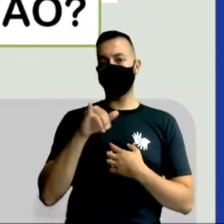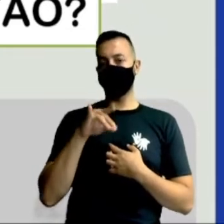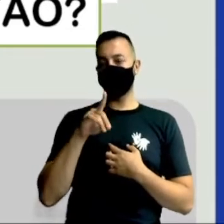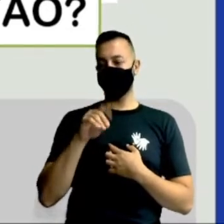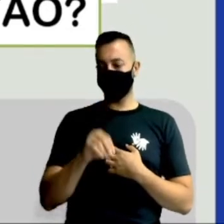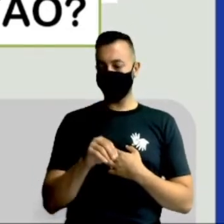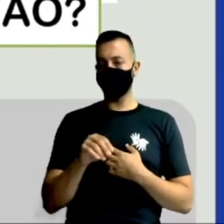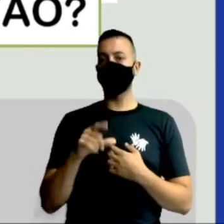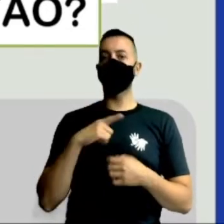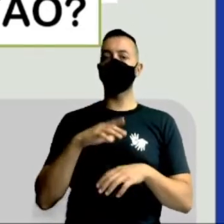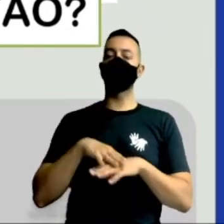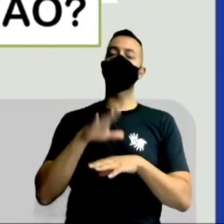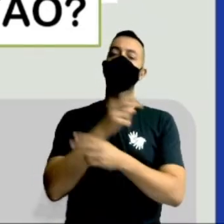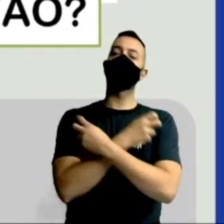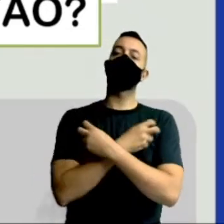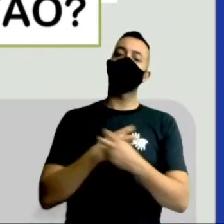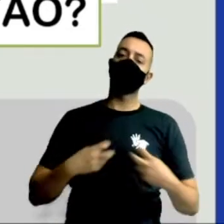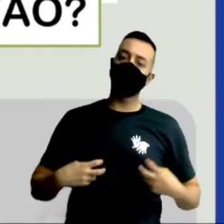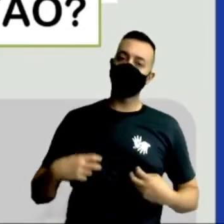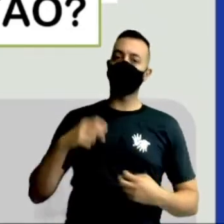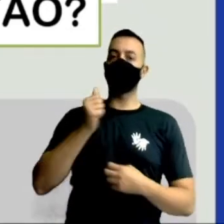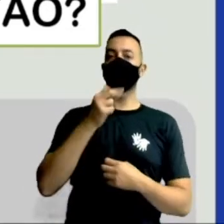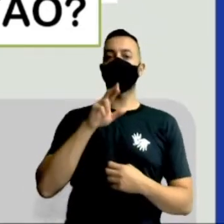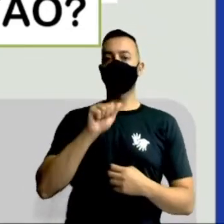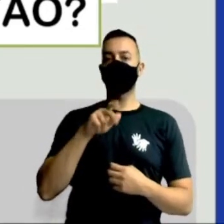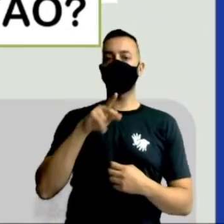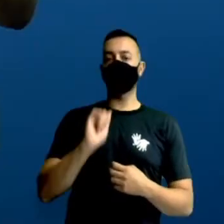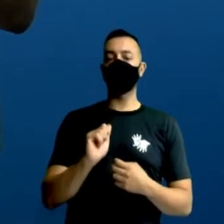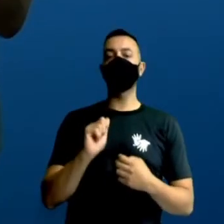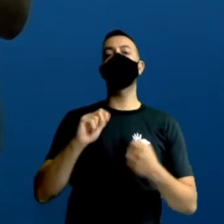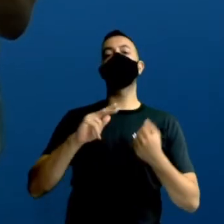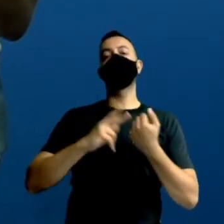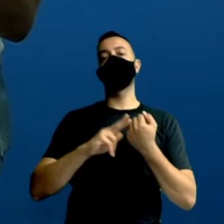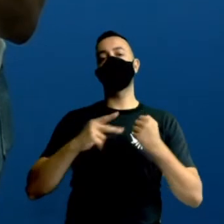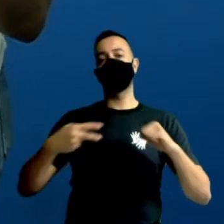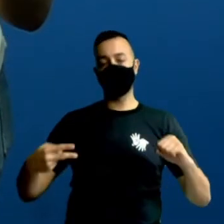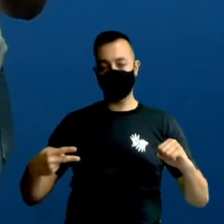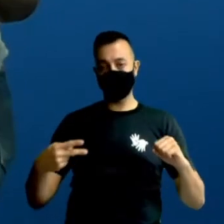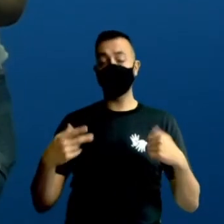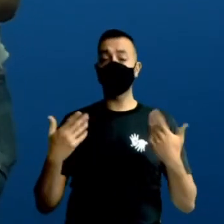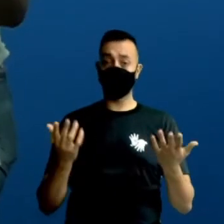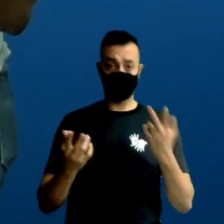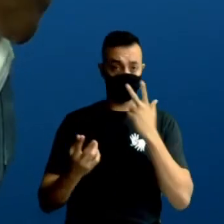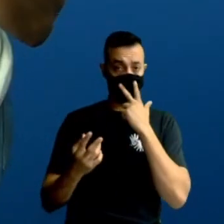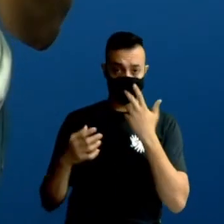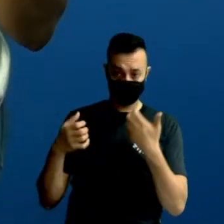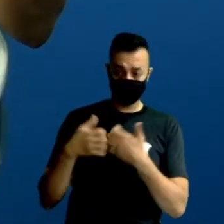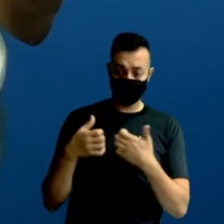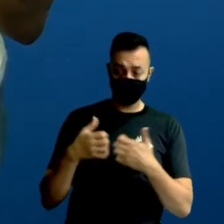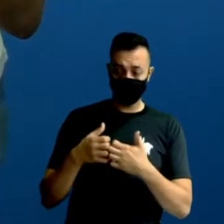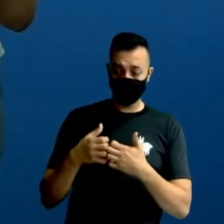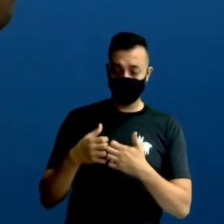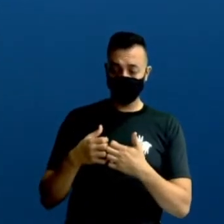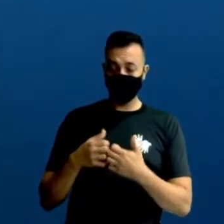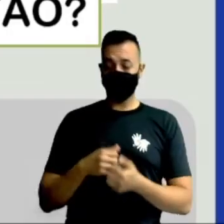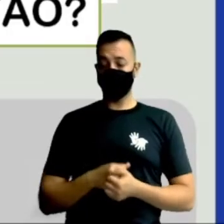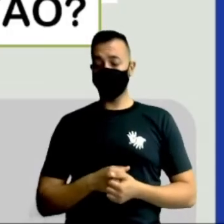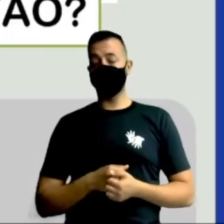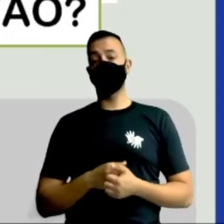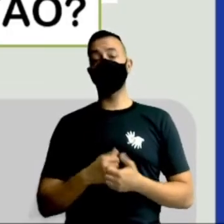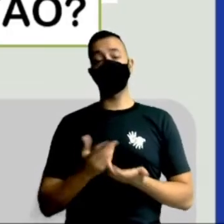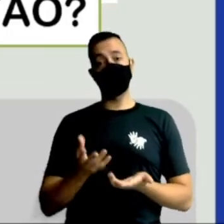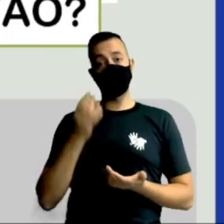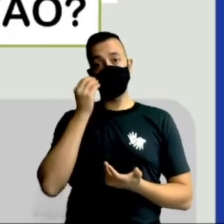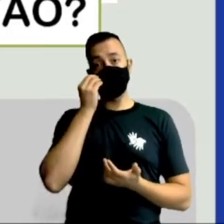são Serra Talhada, Araripina e Arco Verde. E aí, Vitória de Santo Antão fica perto de Serra Talhada, de Araripina? Então,